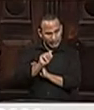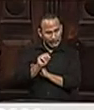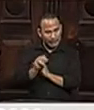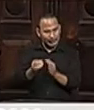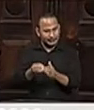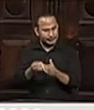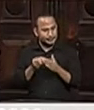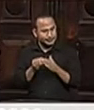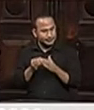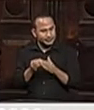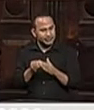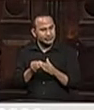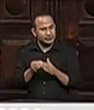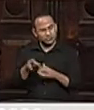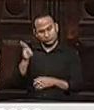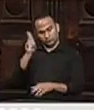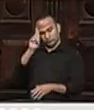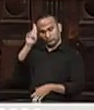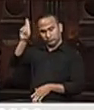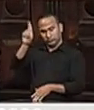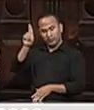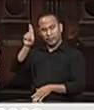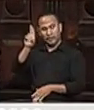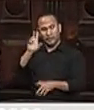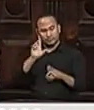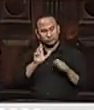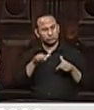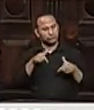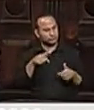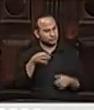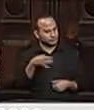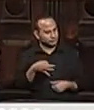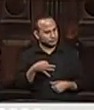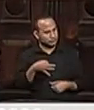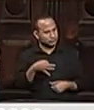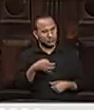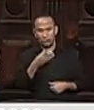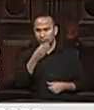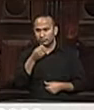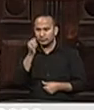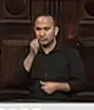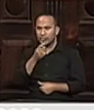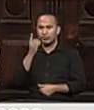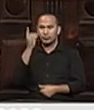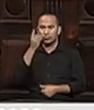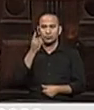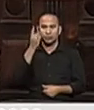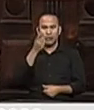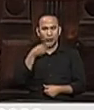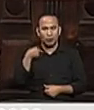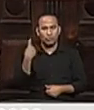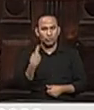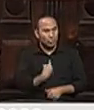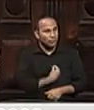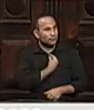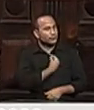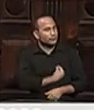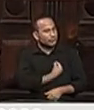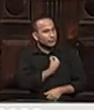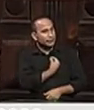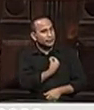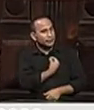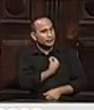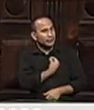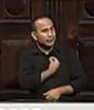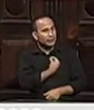as autoridades federais persigam essa investigação. Senhoras e senhores deputados, nós estamos